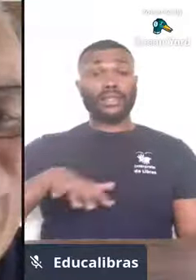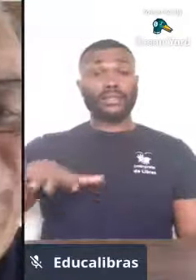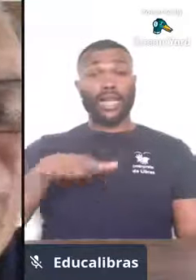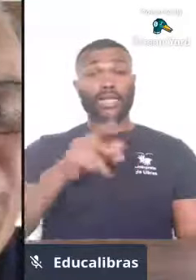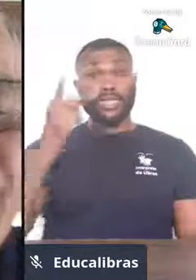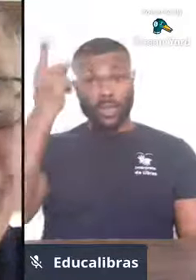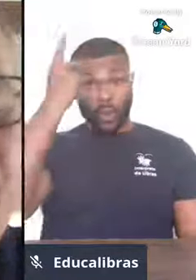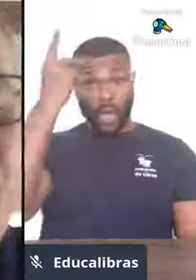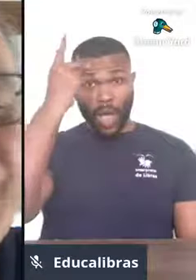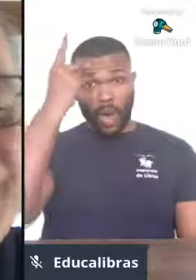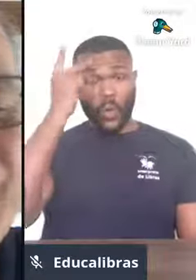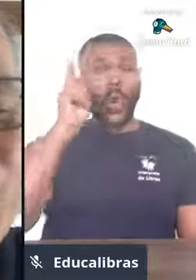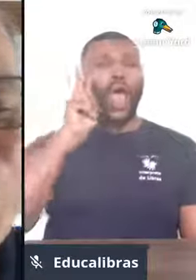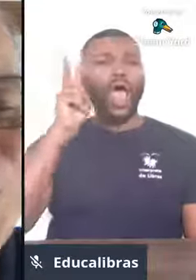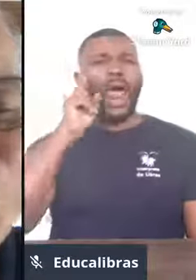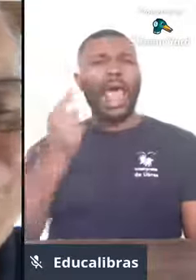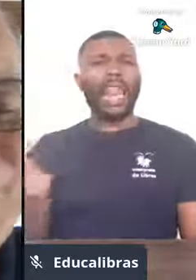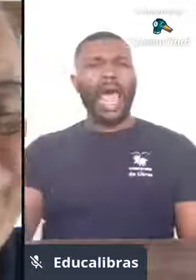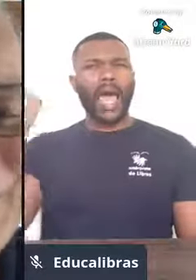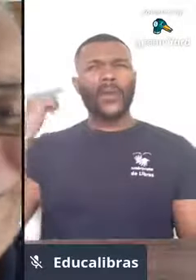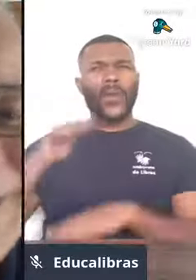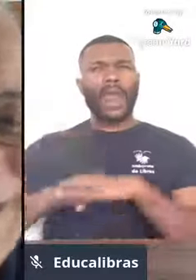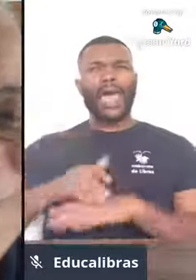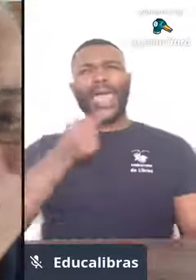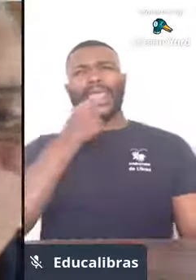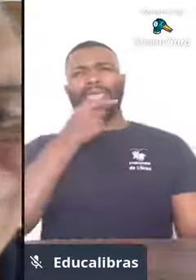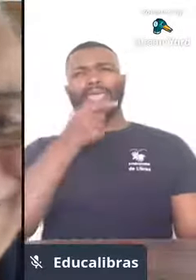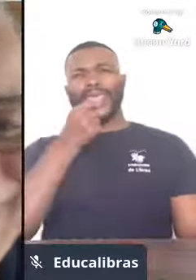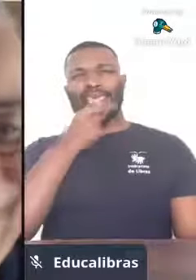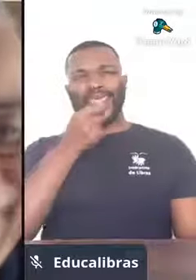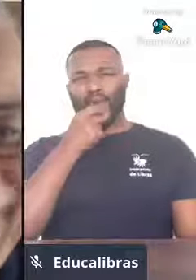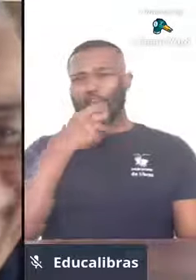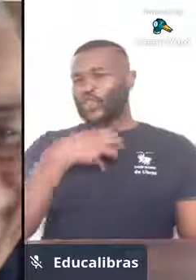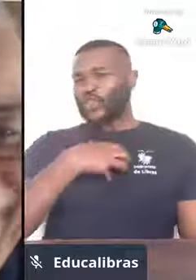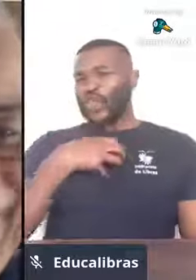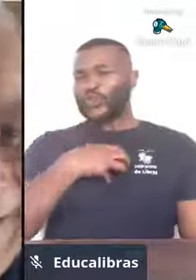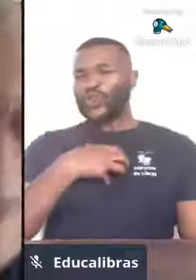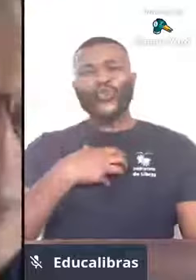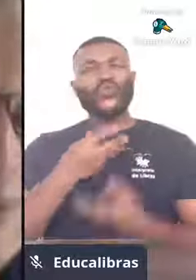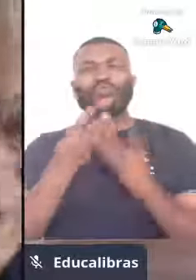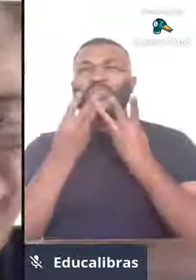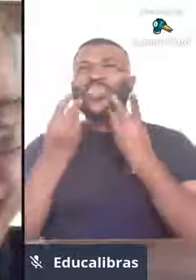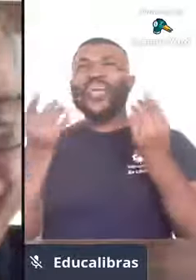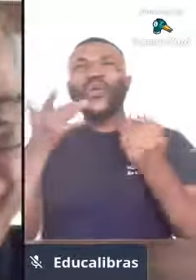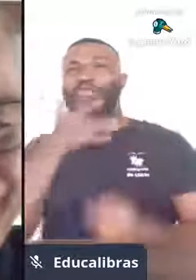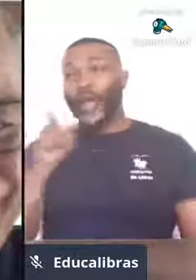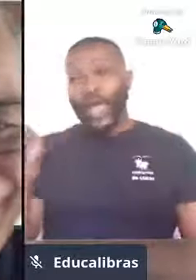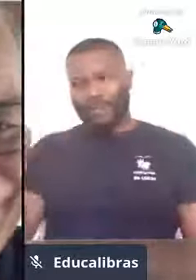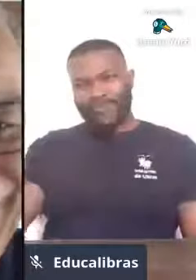lembro que ela ainda deu uma risada muito gostosa, porque ela tem uma risada gostosa, né? Além de ser bonita.